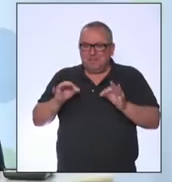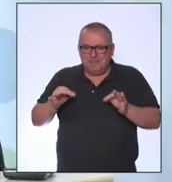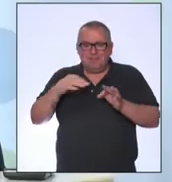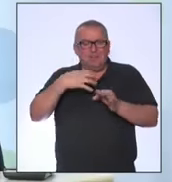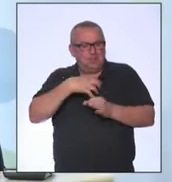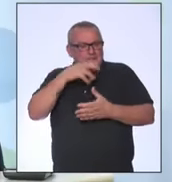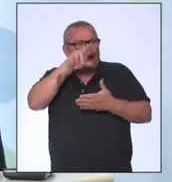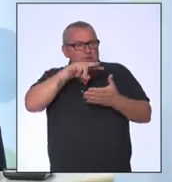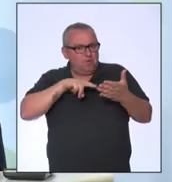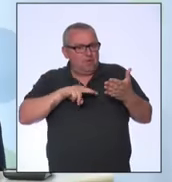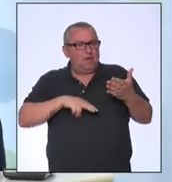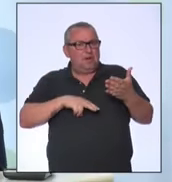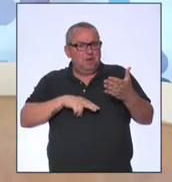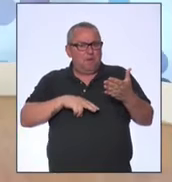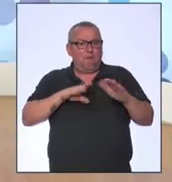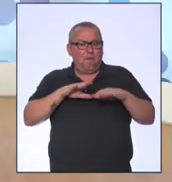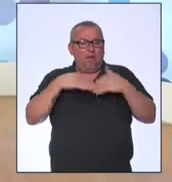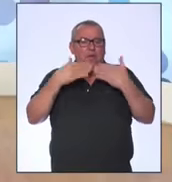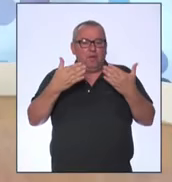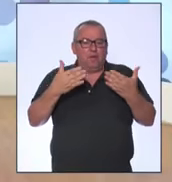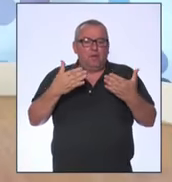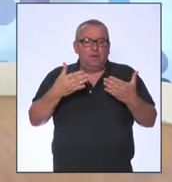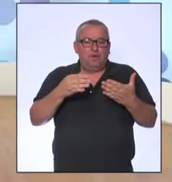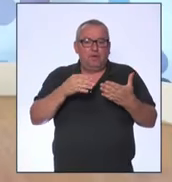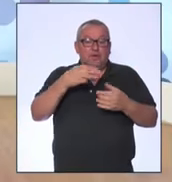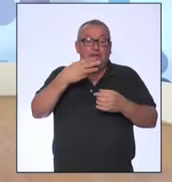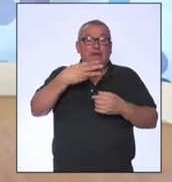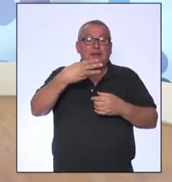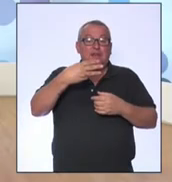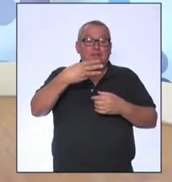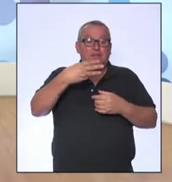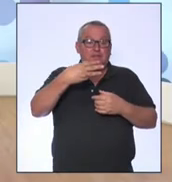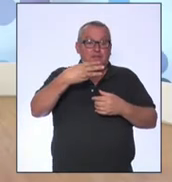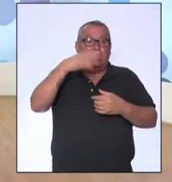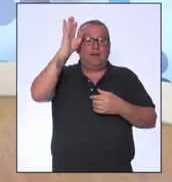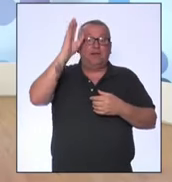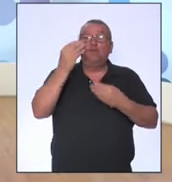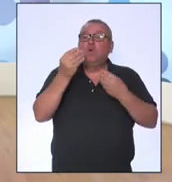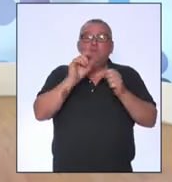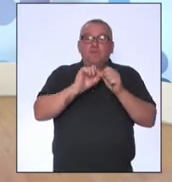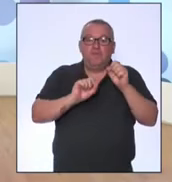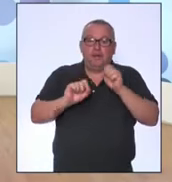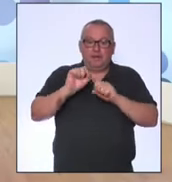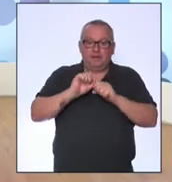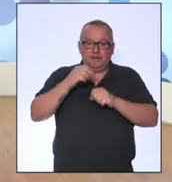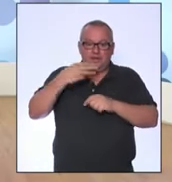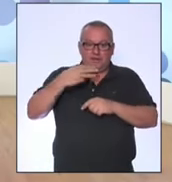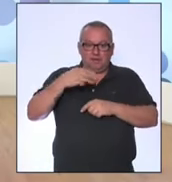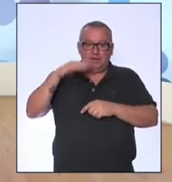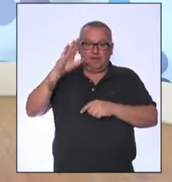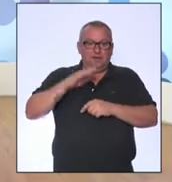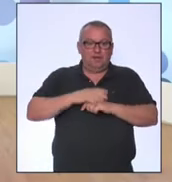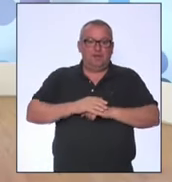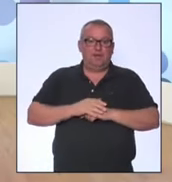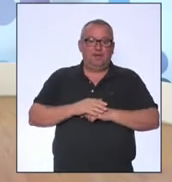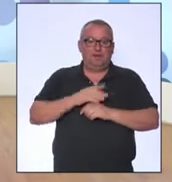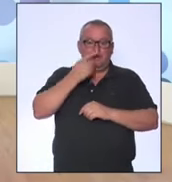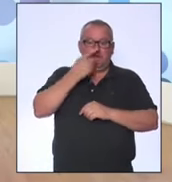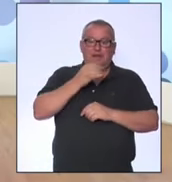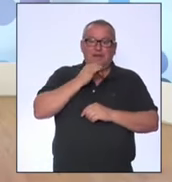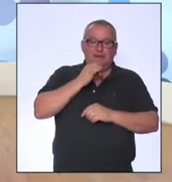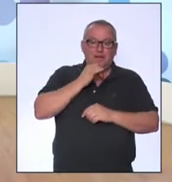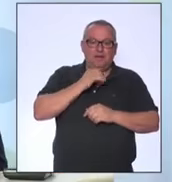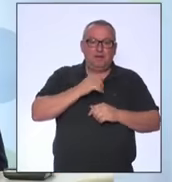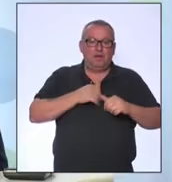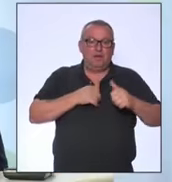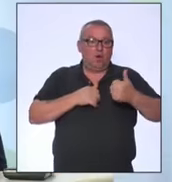Isaac? Bem simples. E quando passa de 3, professor, a potência, o valor do Quando passa de expoente? 3, aí você geralmente fala, por exemplo,